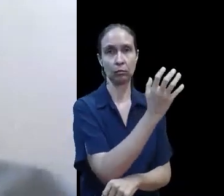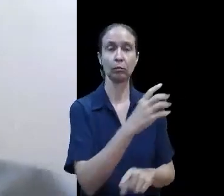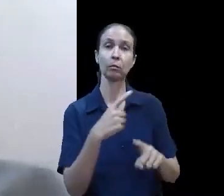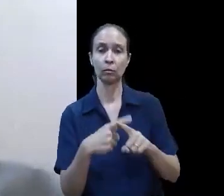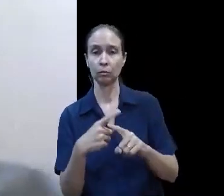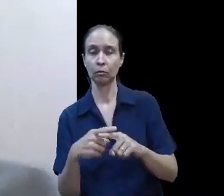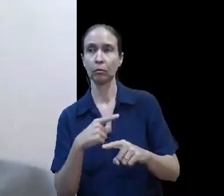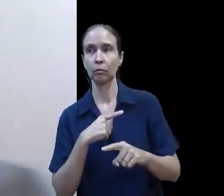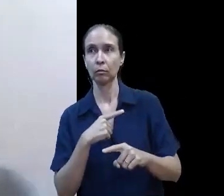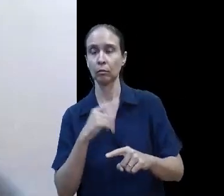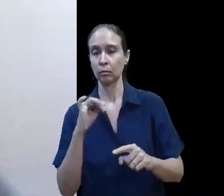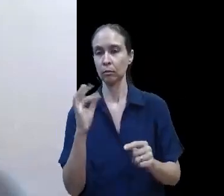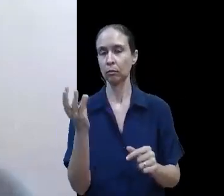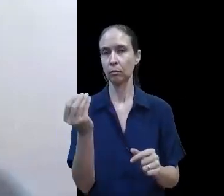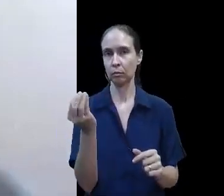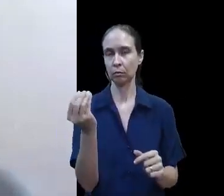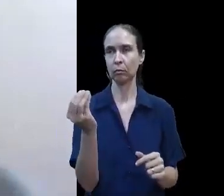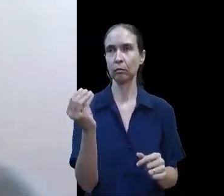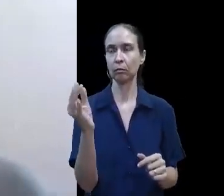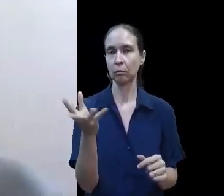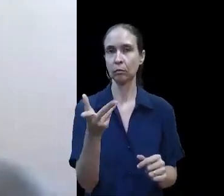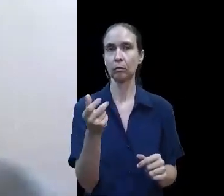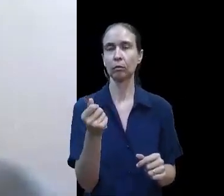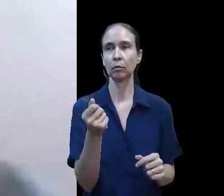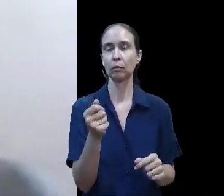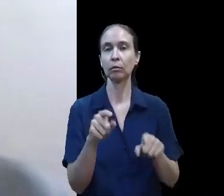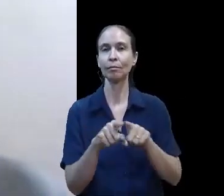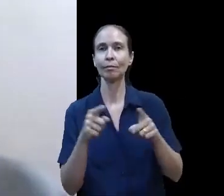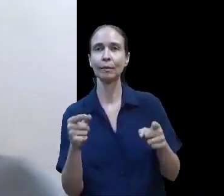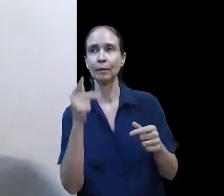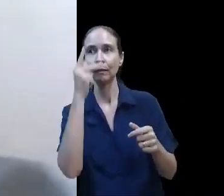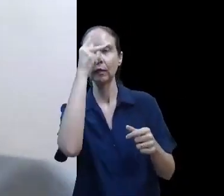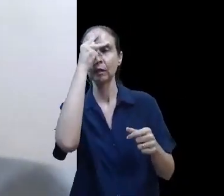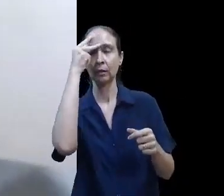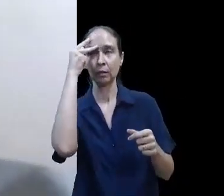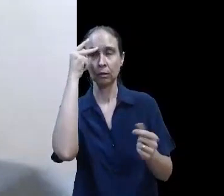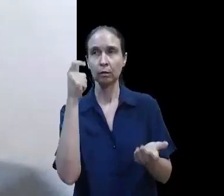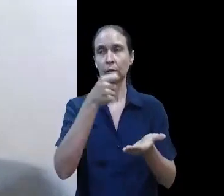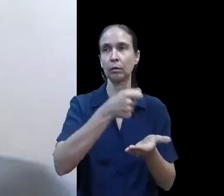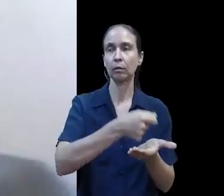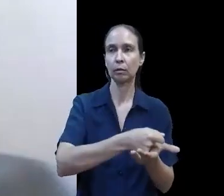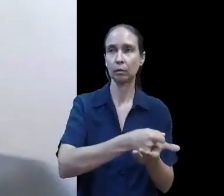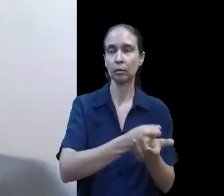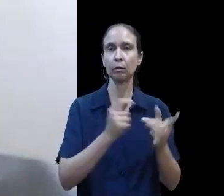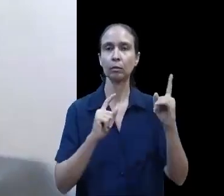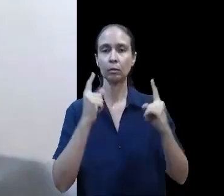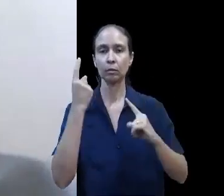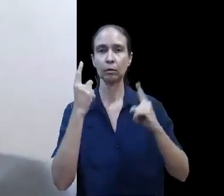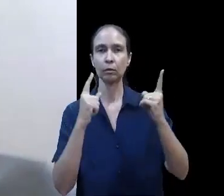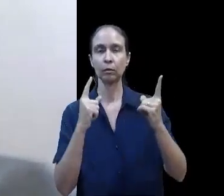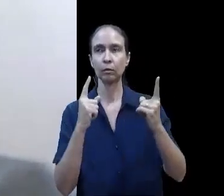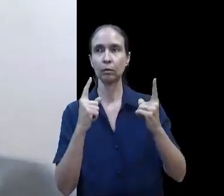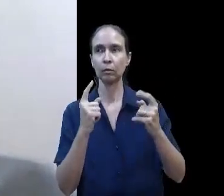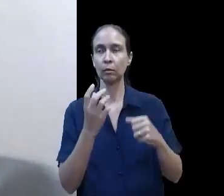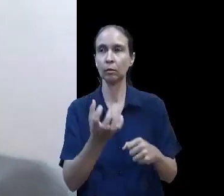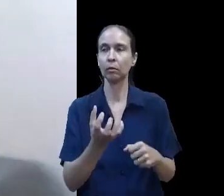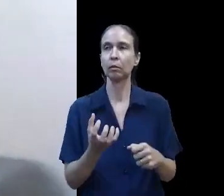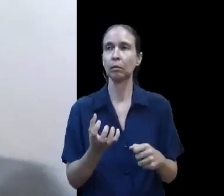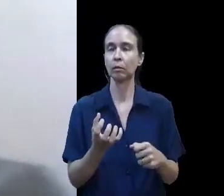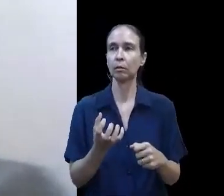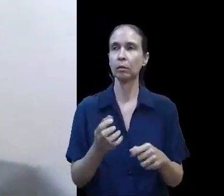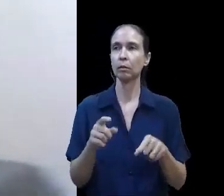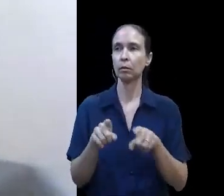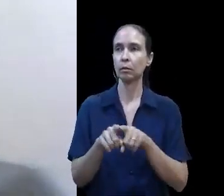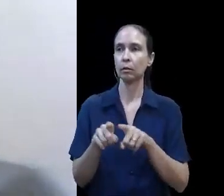tem, o consumidor hoje ele quer que essa qualidade seja produzida